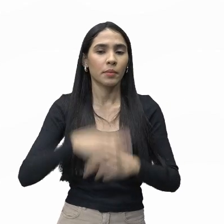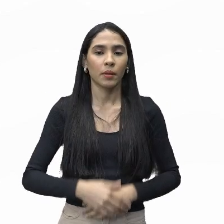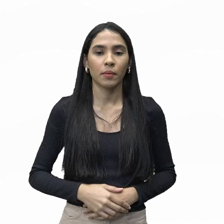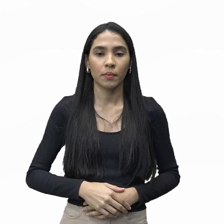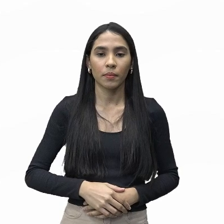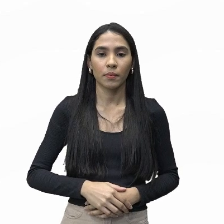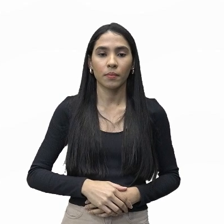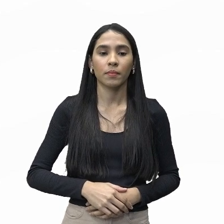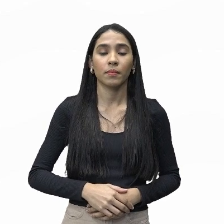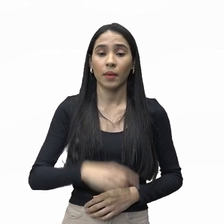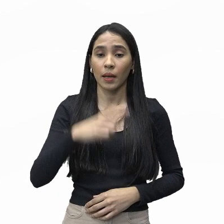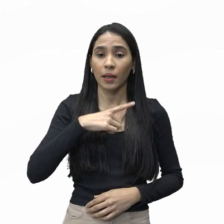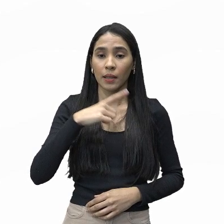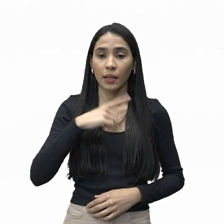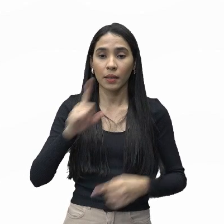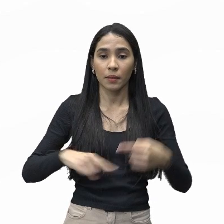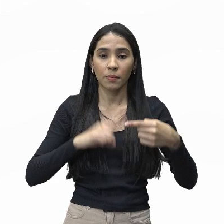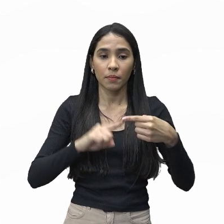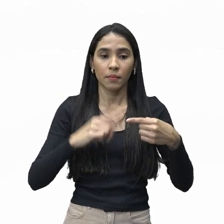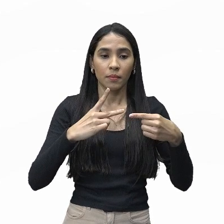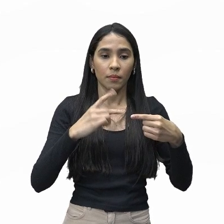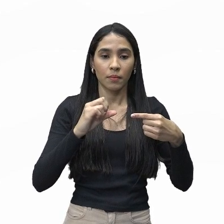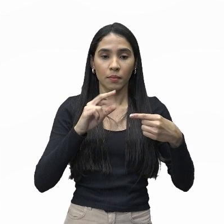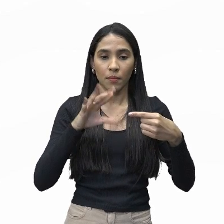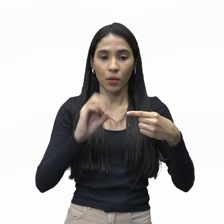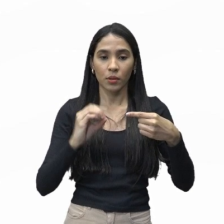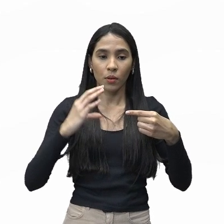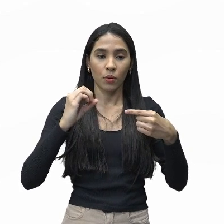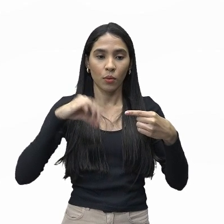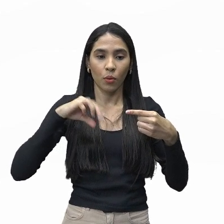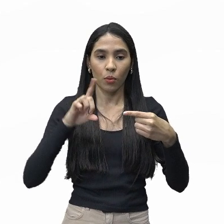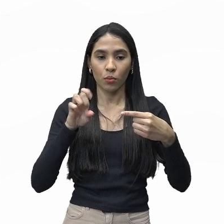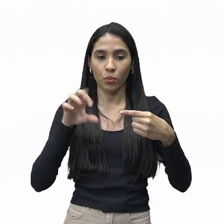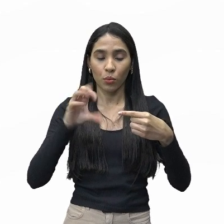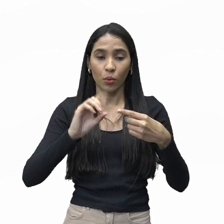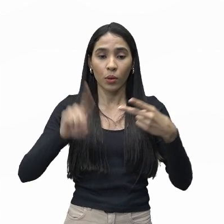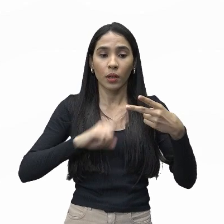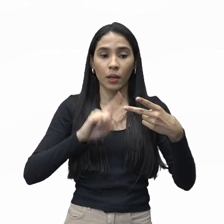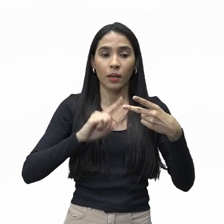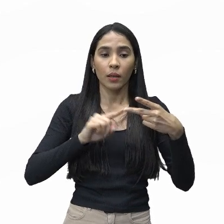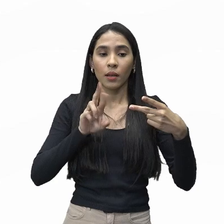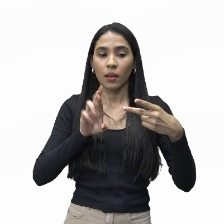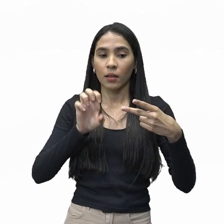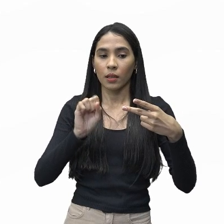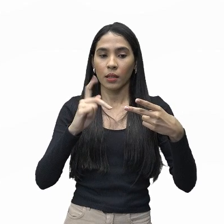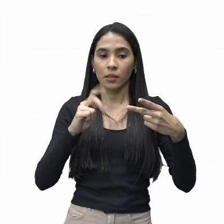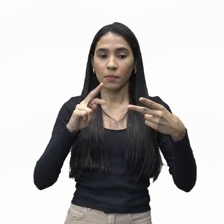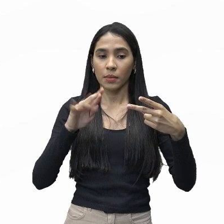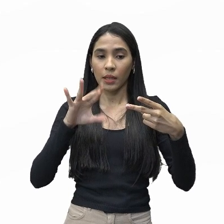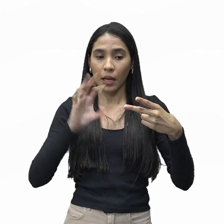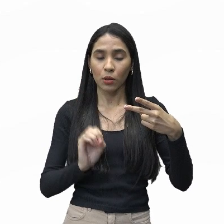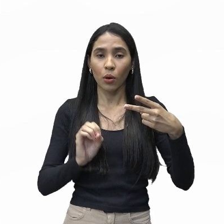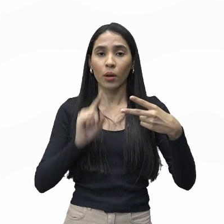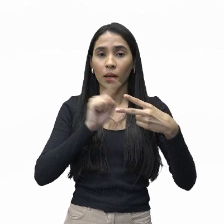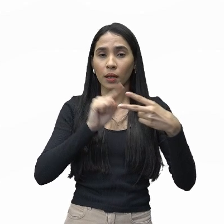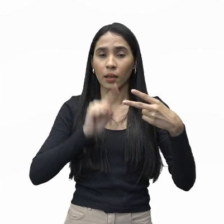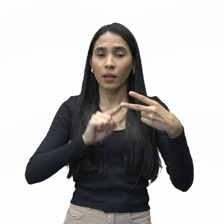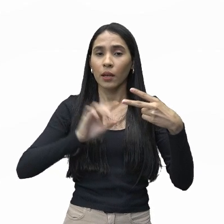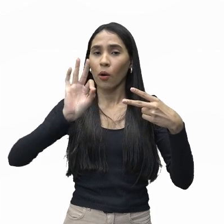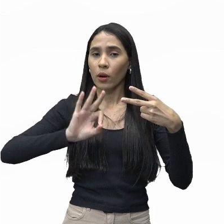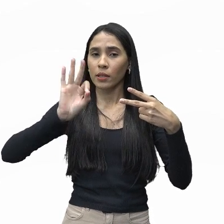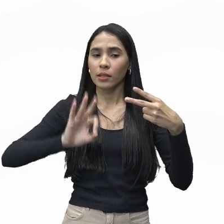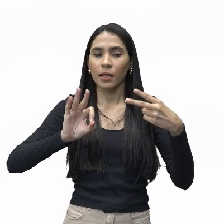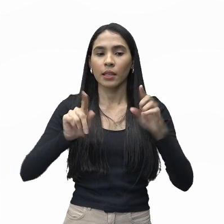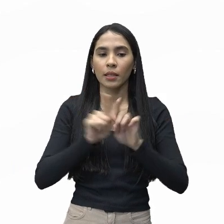aí a porção condutora e a porção respiratória, tá? Estas porções são também aí